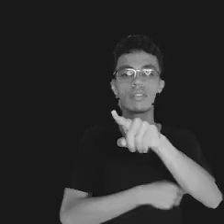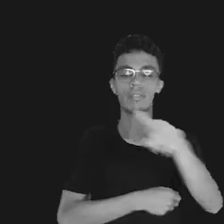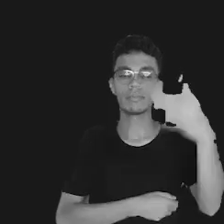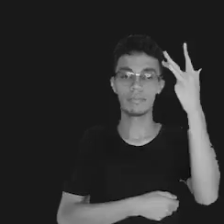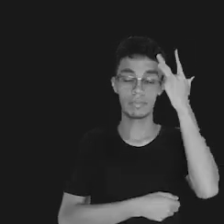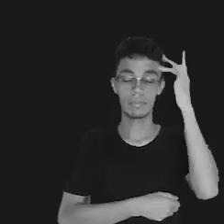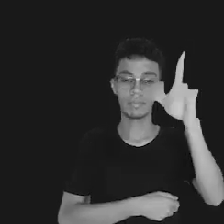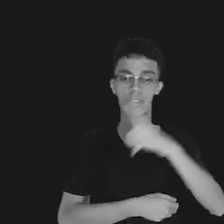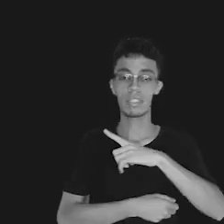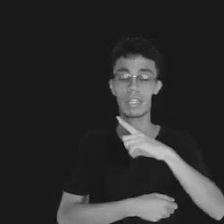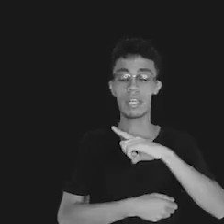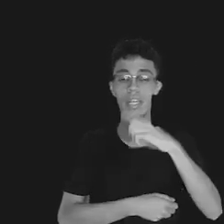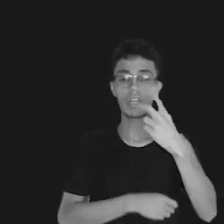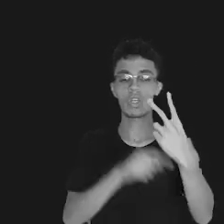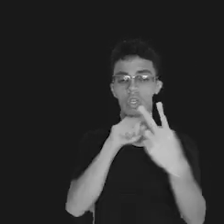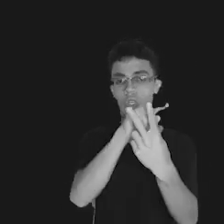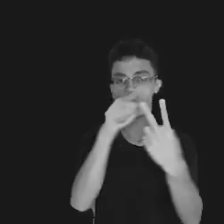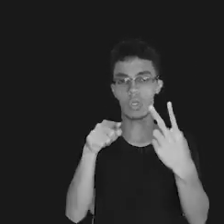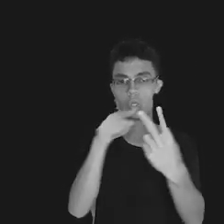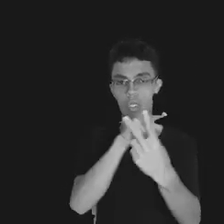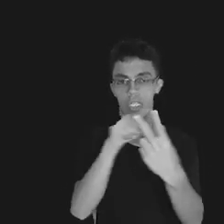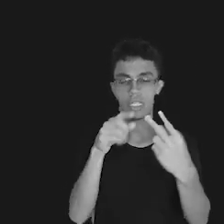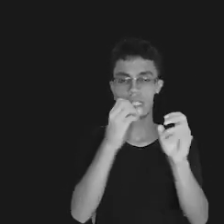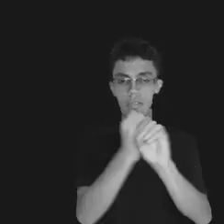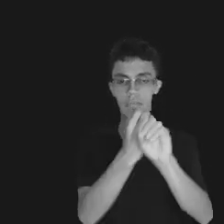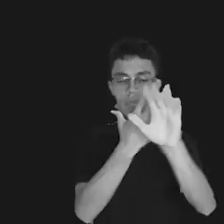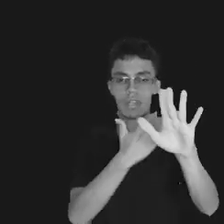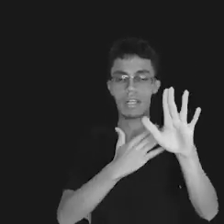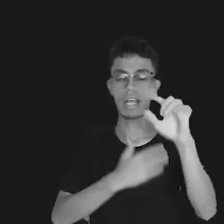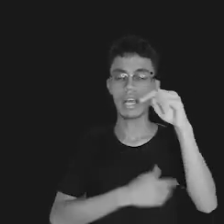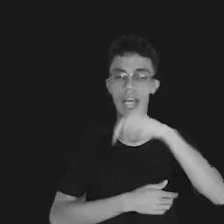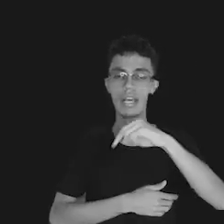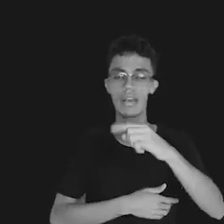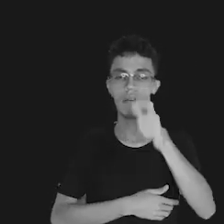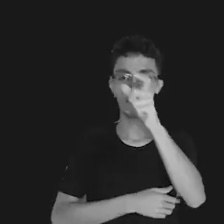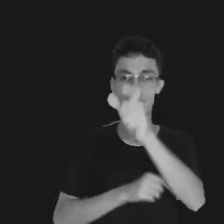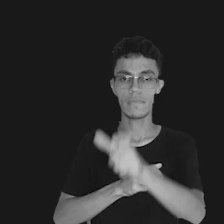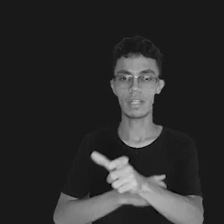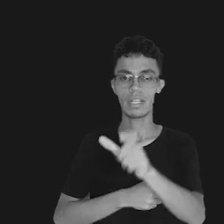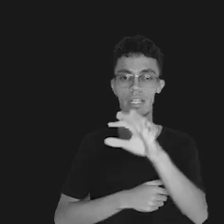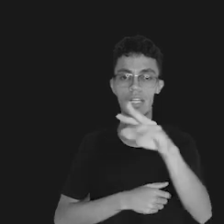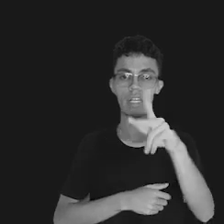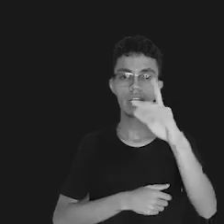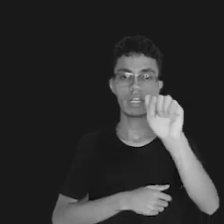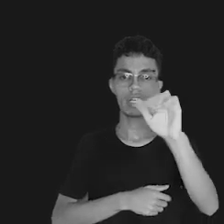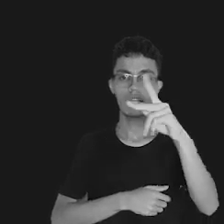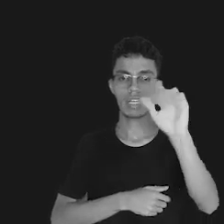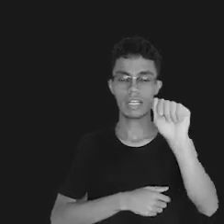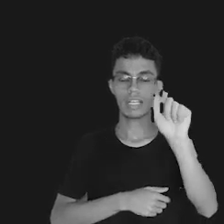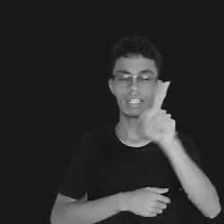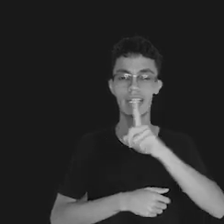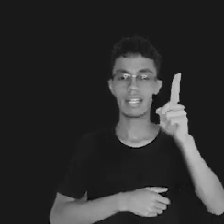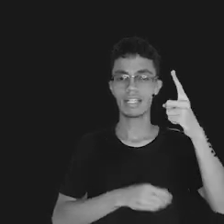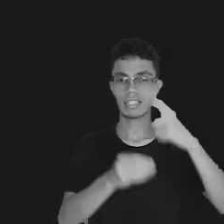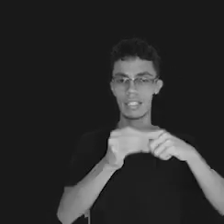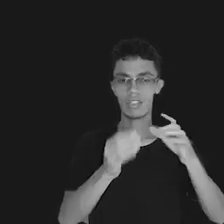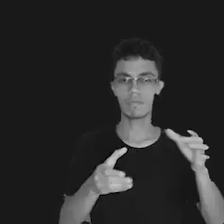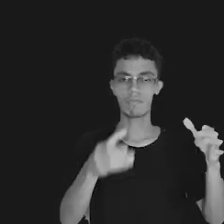gente tem 2 atores distantes aqui nessa leitura. Acho que o Kaká está no interiorzão,